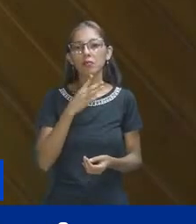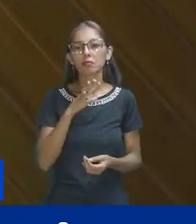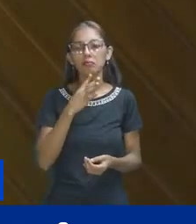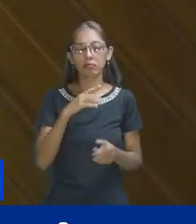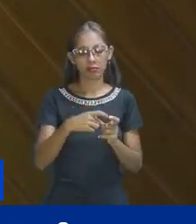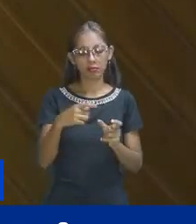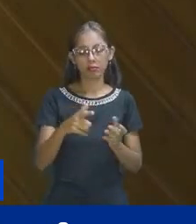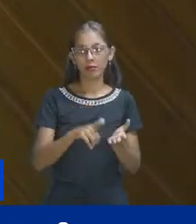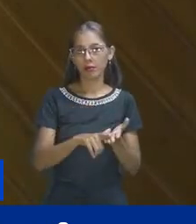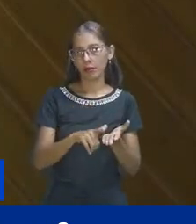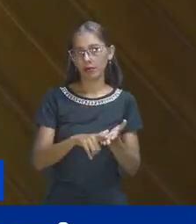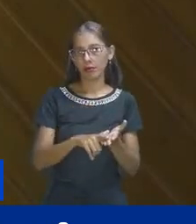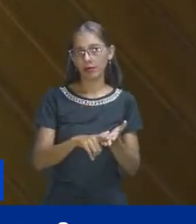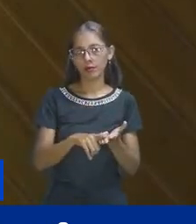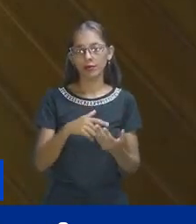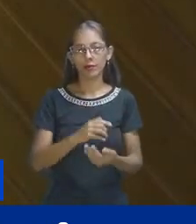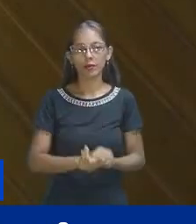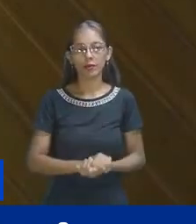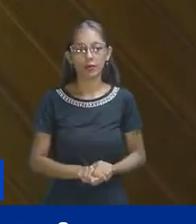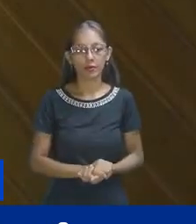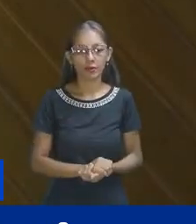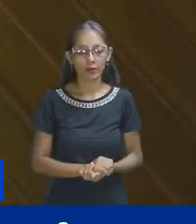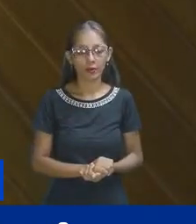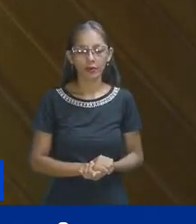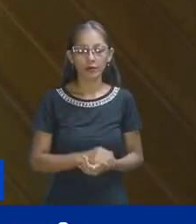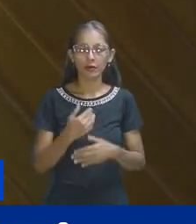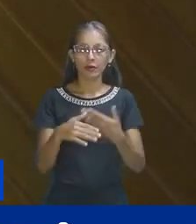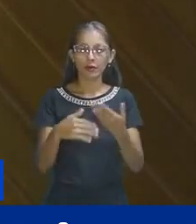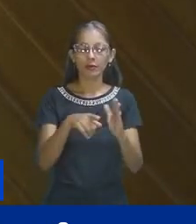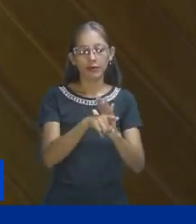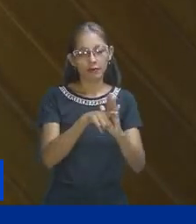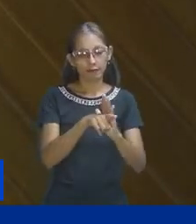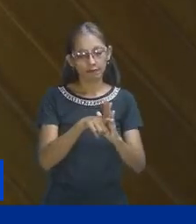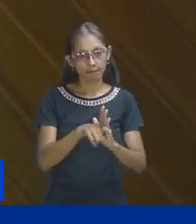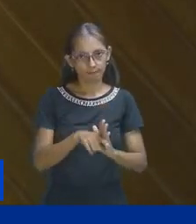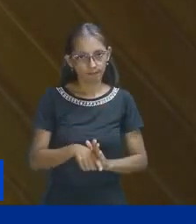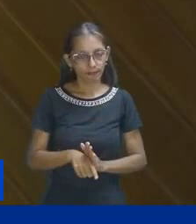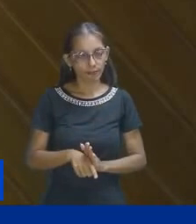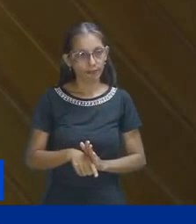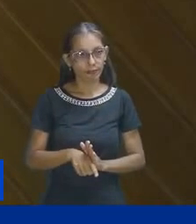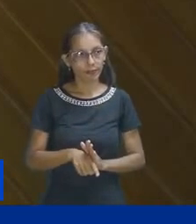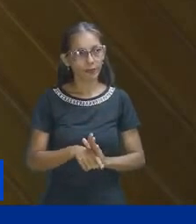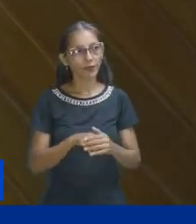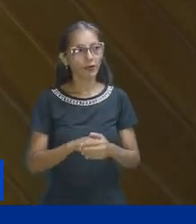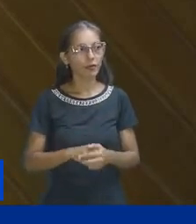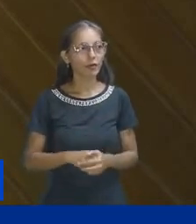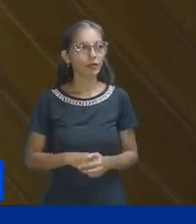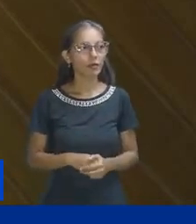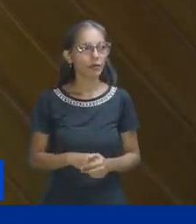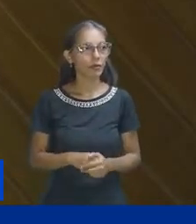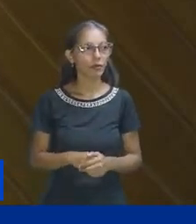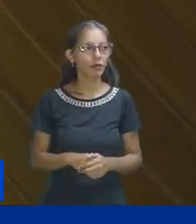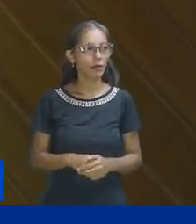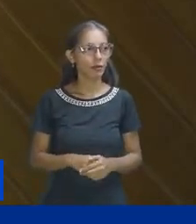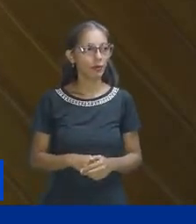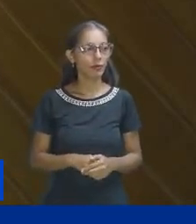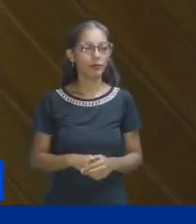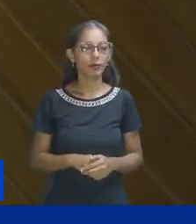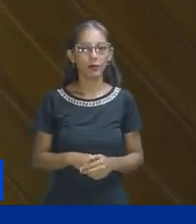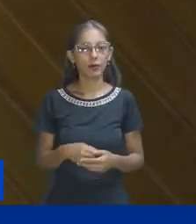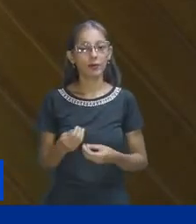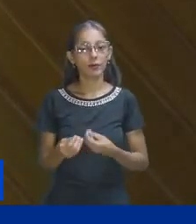foi exaustivamente analisado lá na instrução da ação penal. Esse aludido depoimento sequer